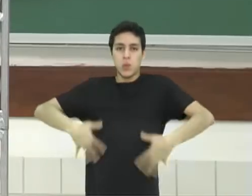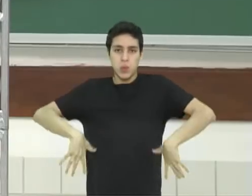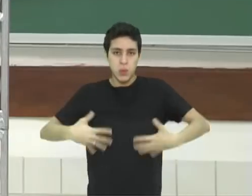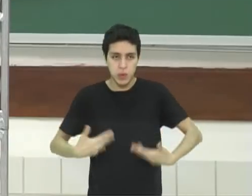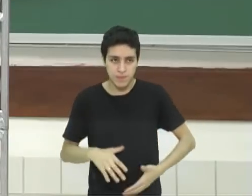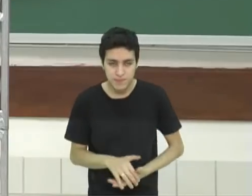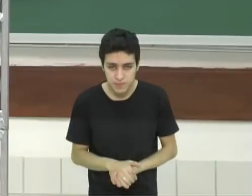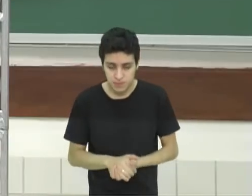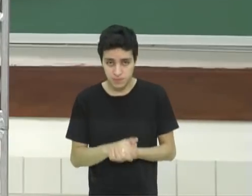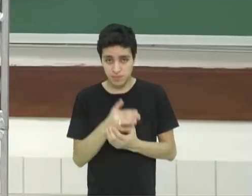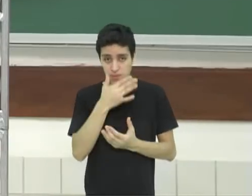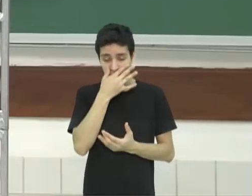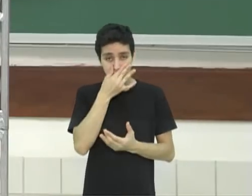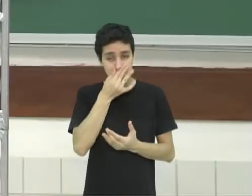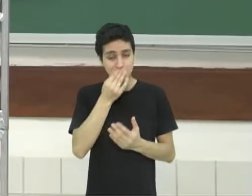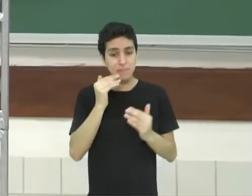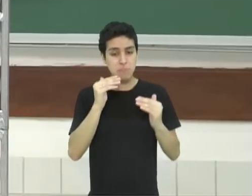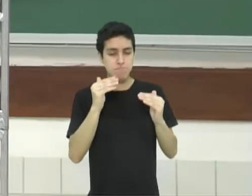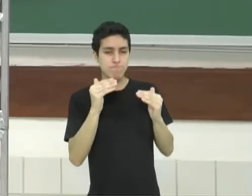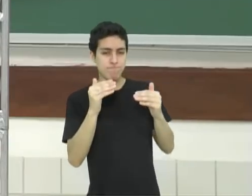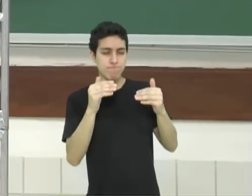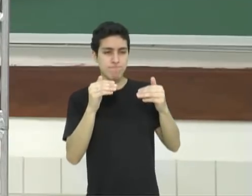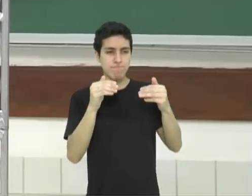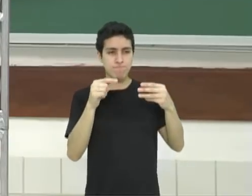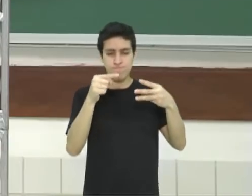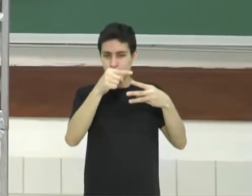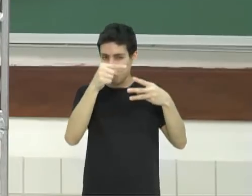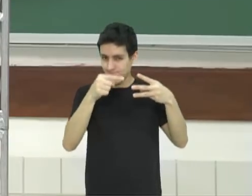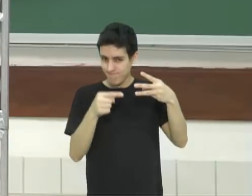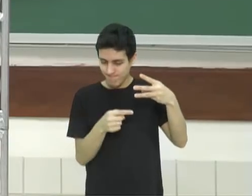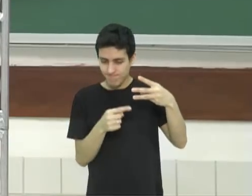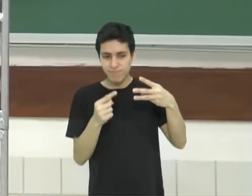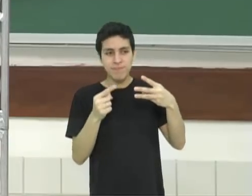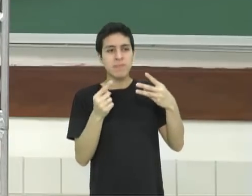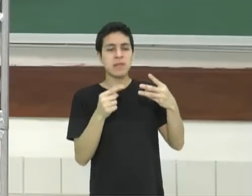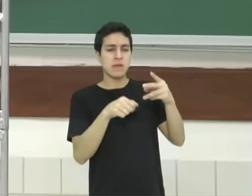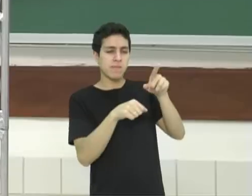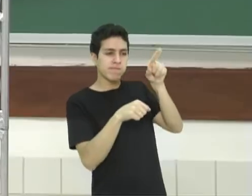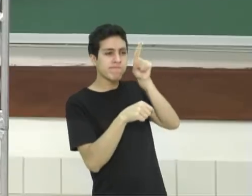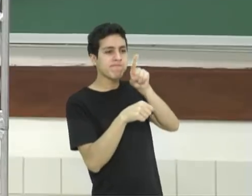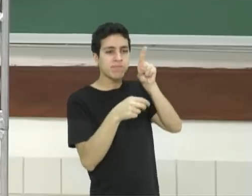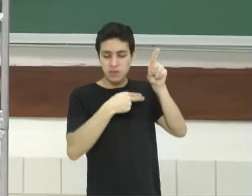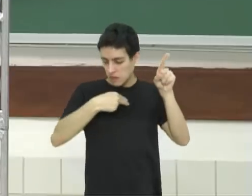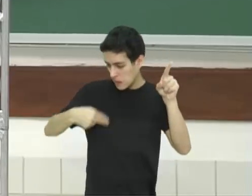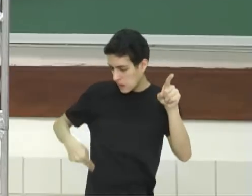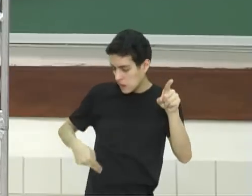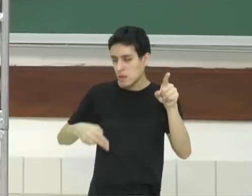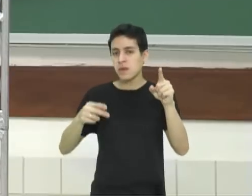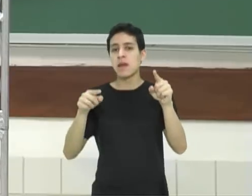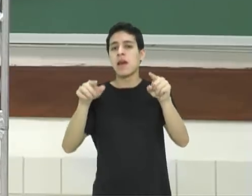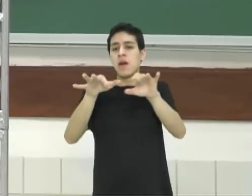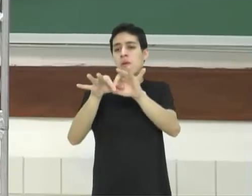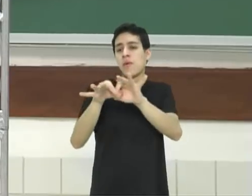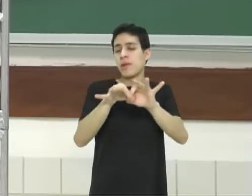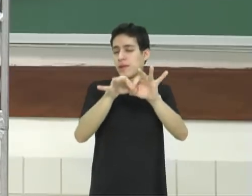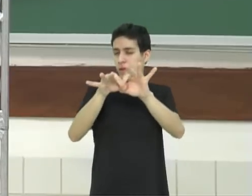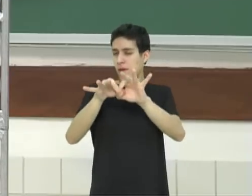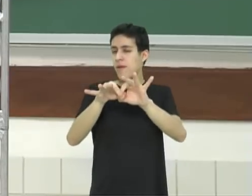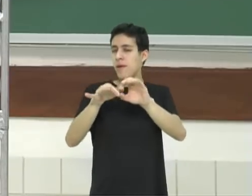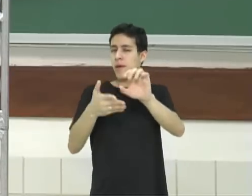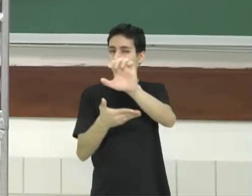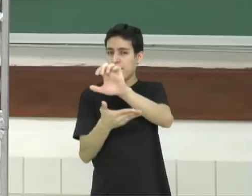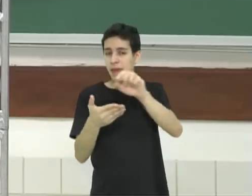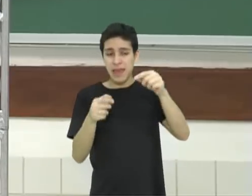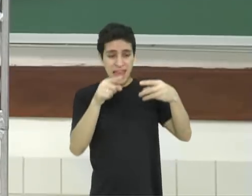Juntamente com os Estados Unidos e a China, né? Que são os dois países riquíssimos do mundo, né? A União Europeia, junto com esses dois países, são